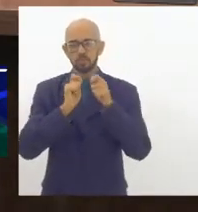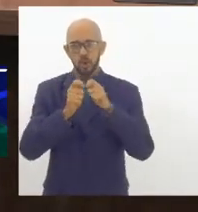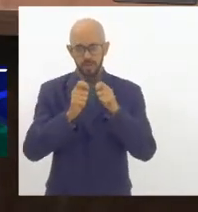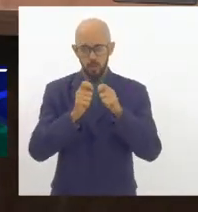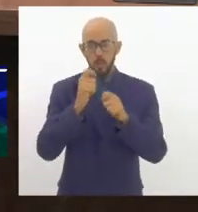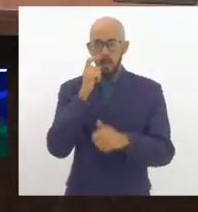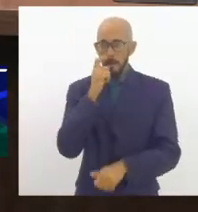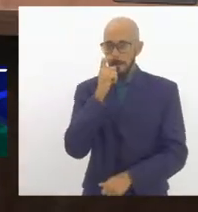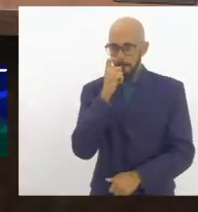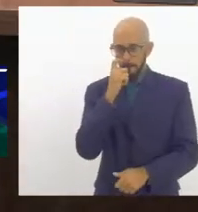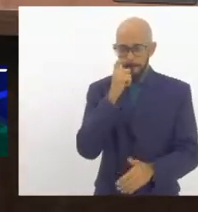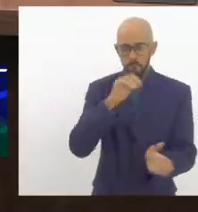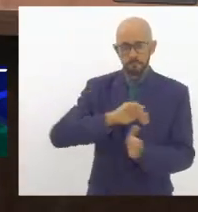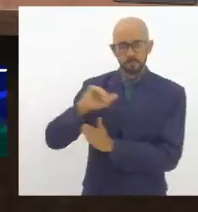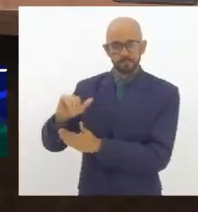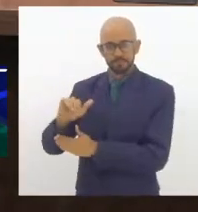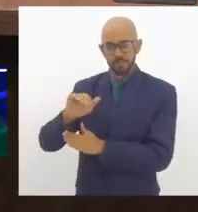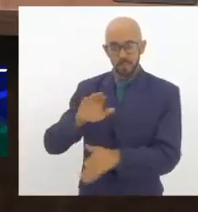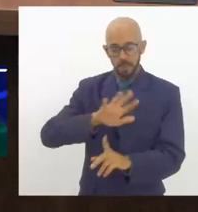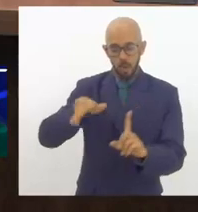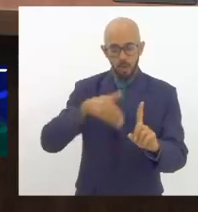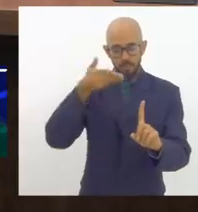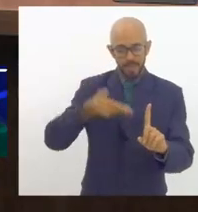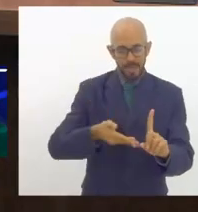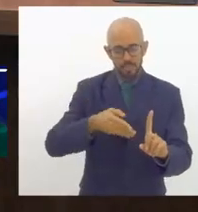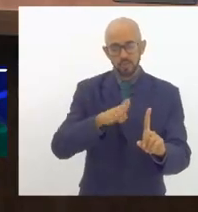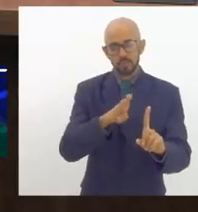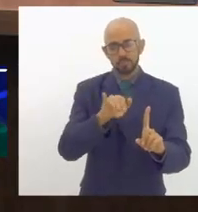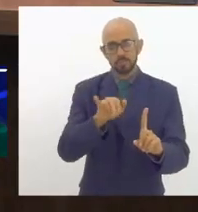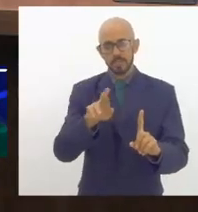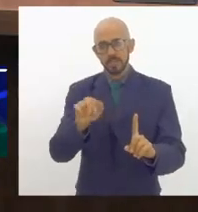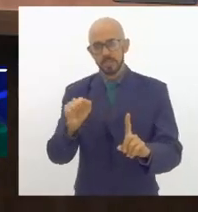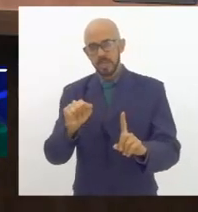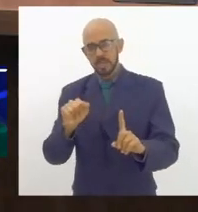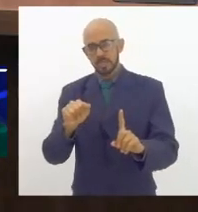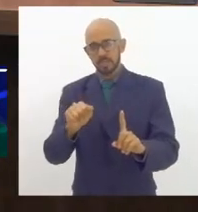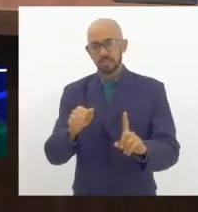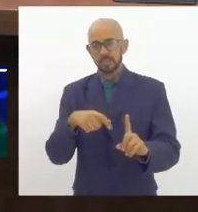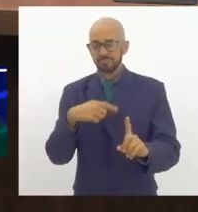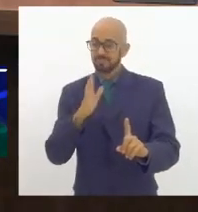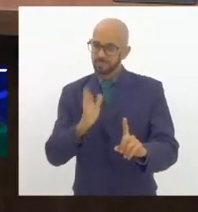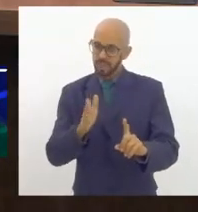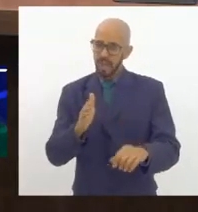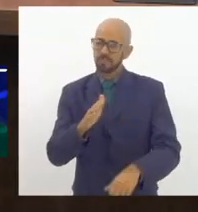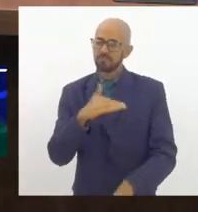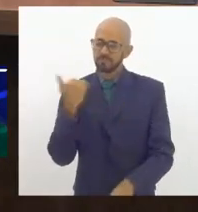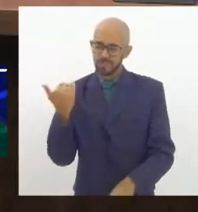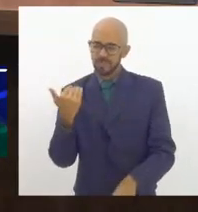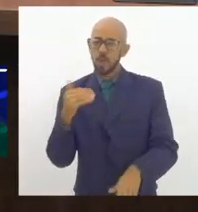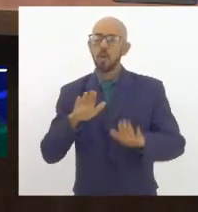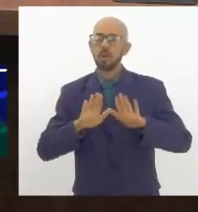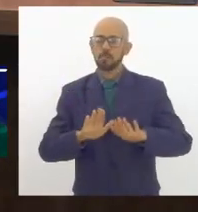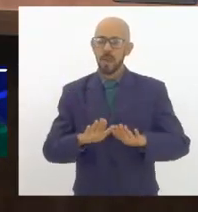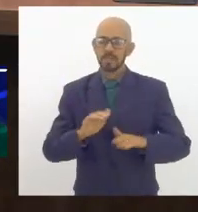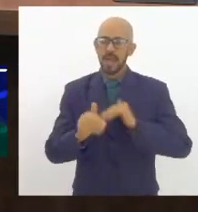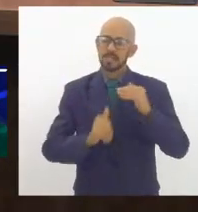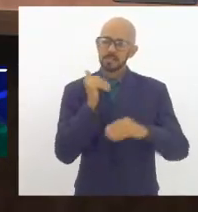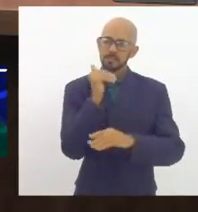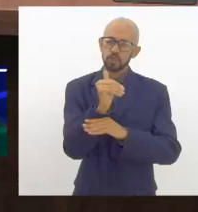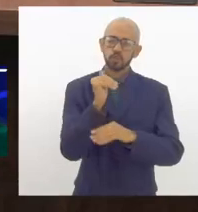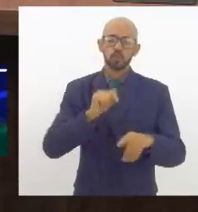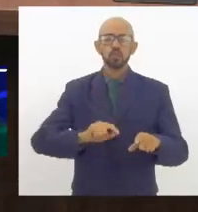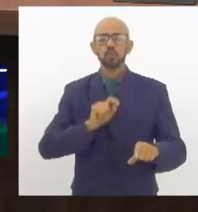de homenagem ao Bira Carvalho a gente não está mais entre nós Mas acima de tudo de